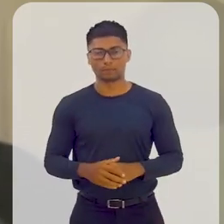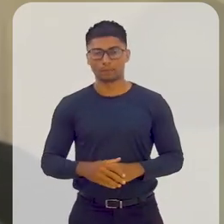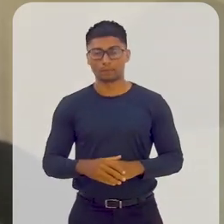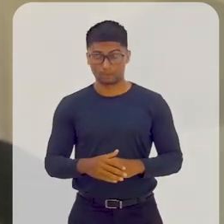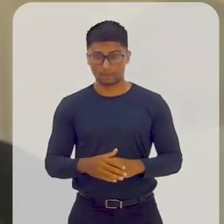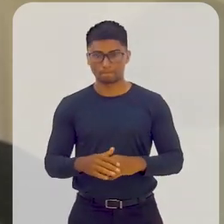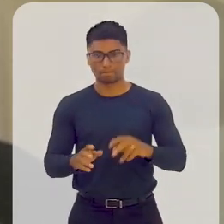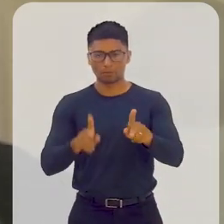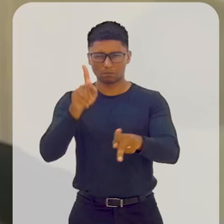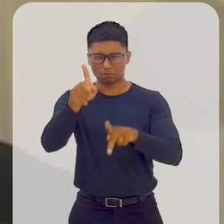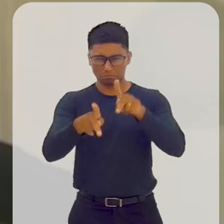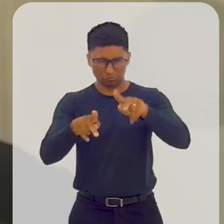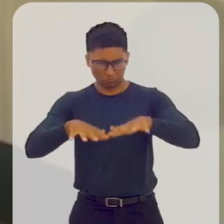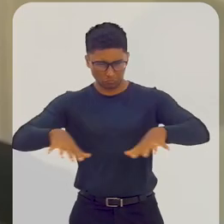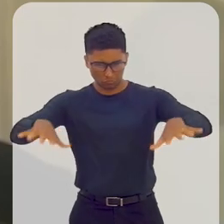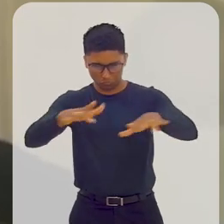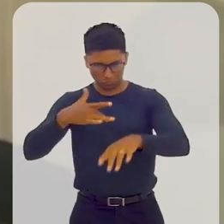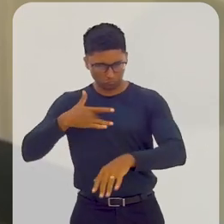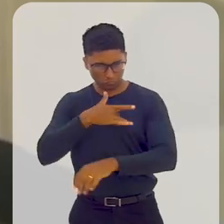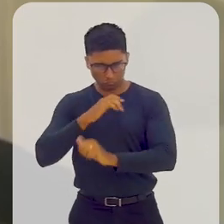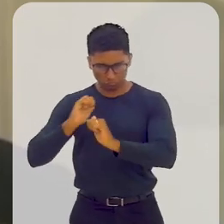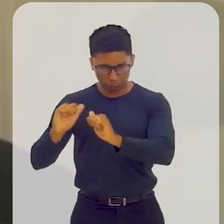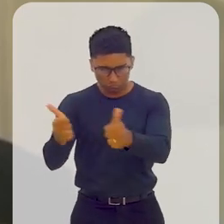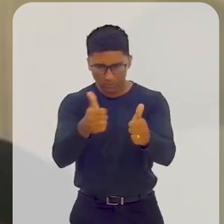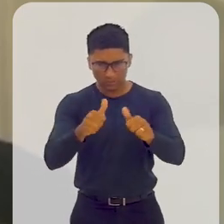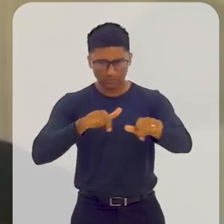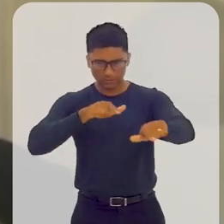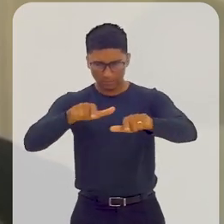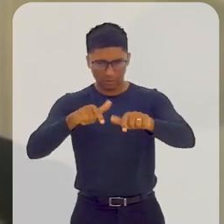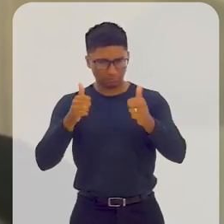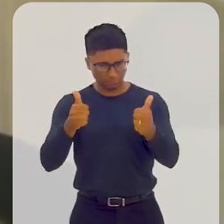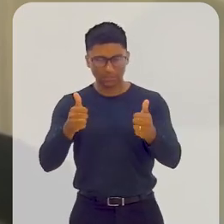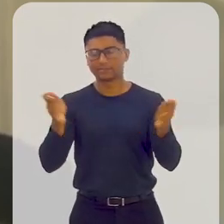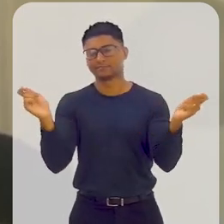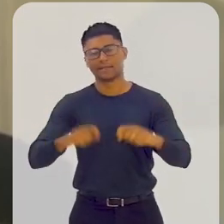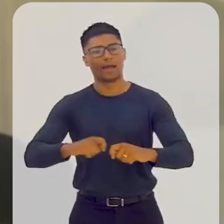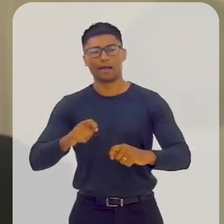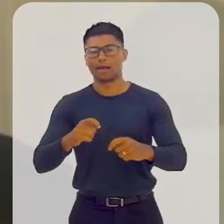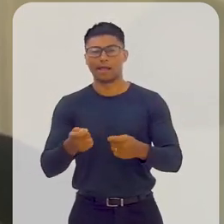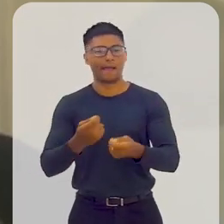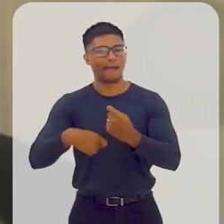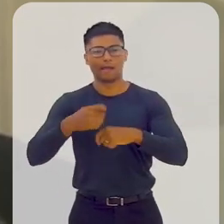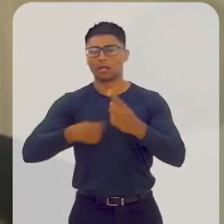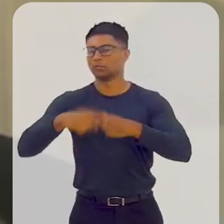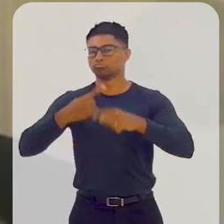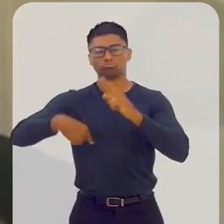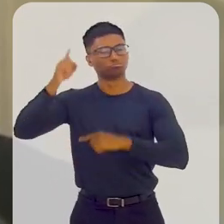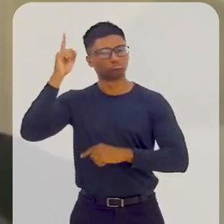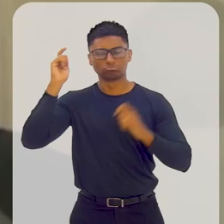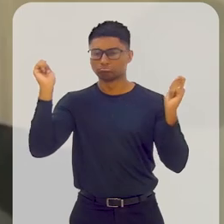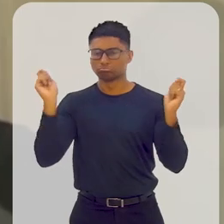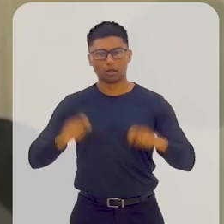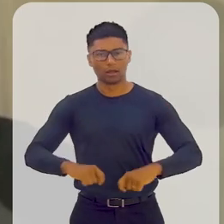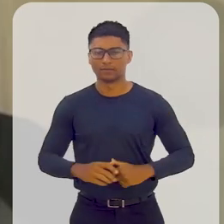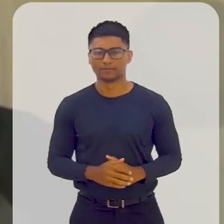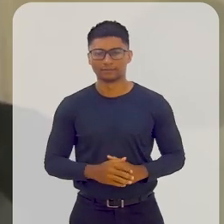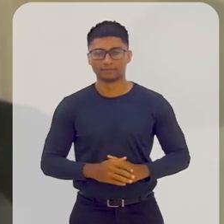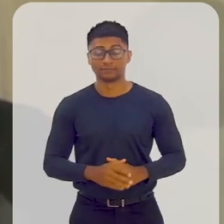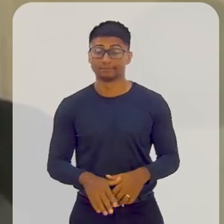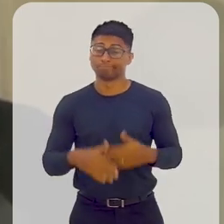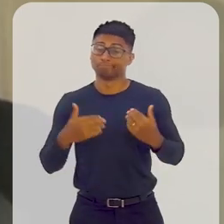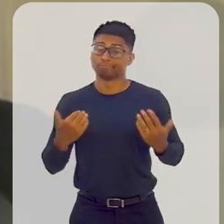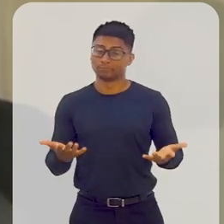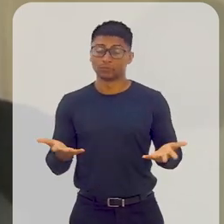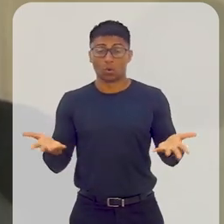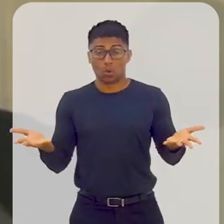Uma população, como eu disse antes, sadia, apta para o trabalho e gerando renda, né? Então, é aí que eu